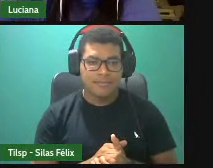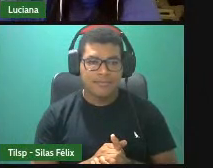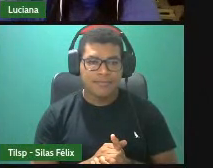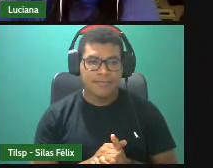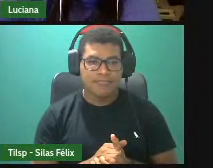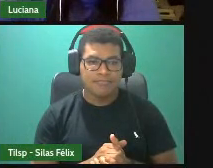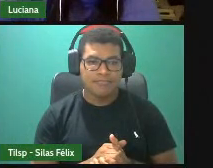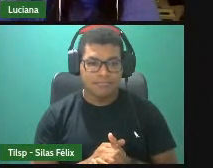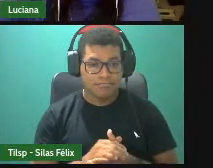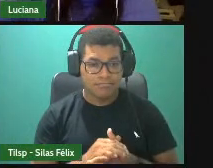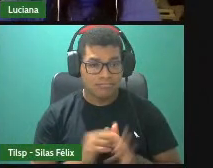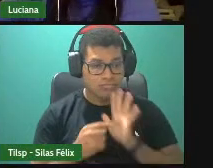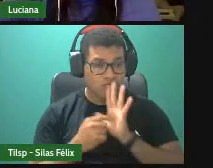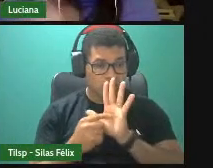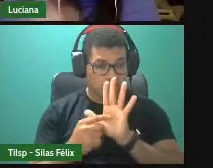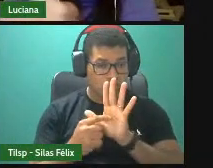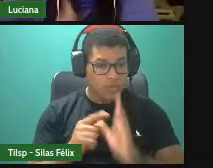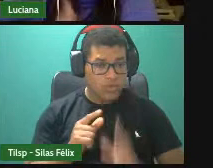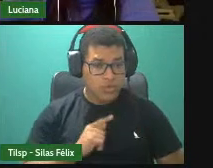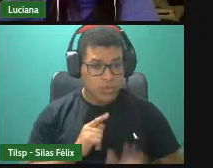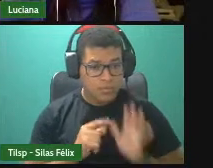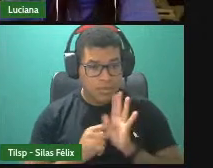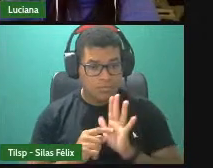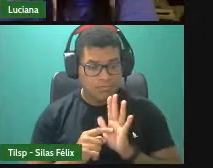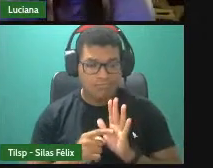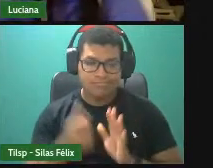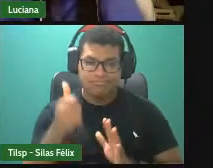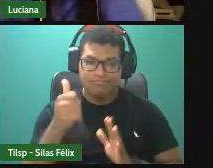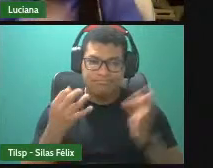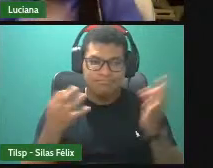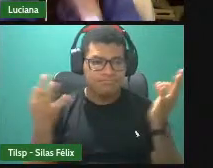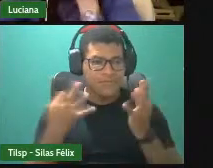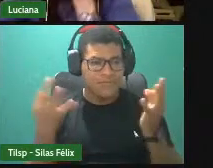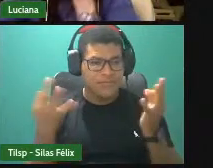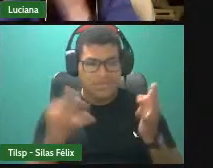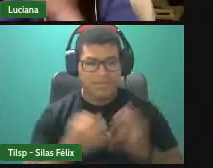Apareceu aí, pessoal? Perfeito.